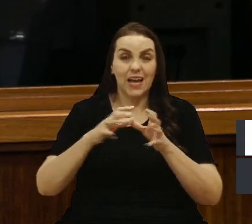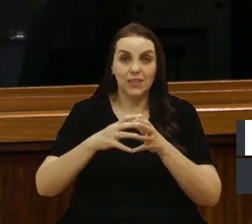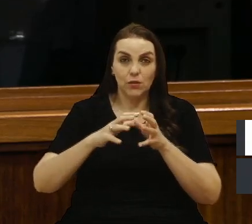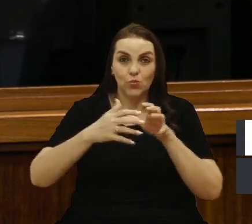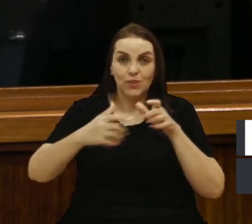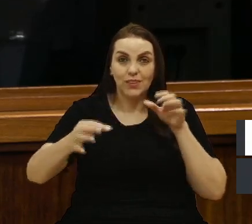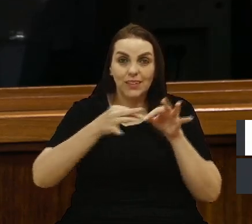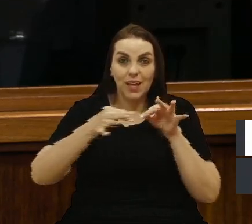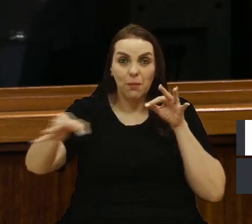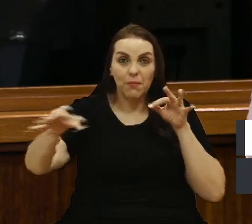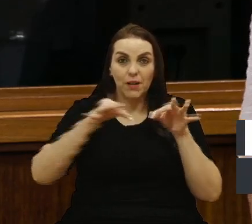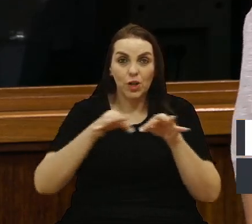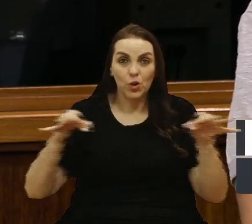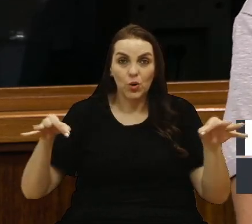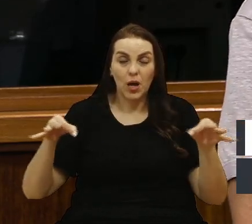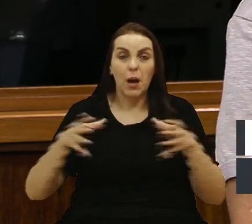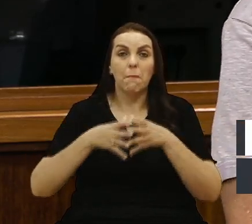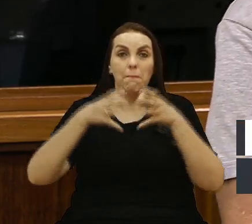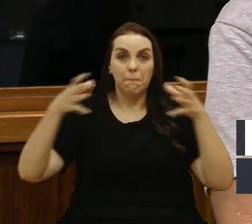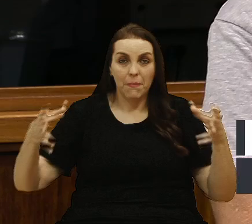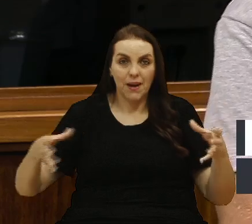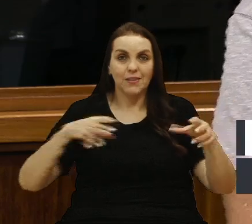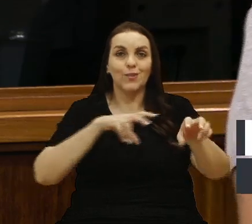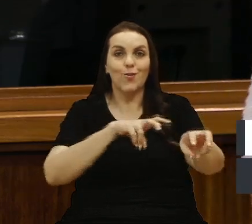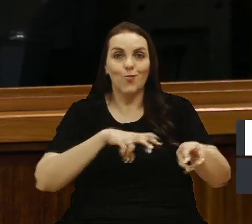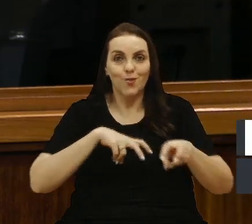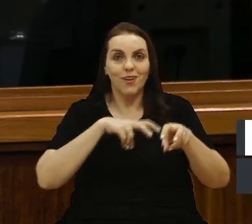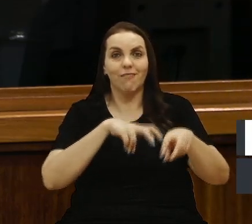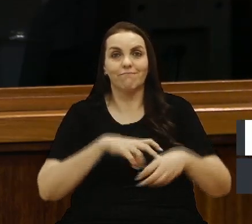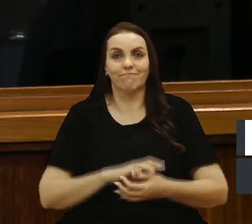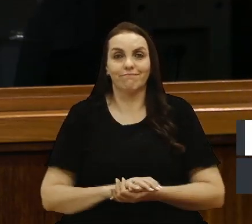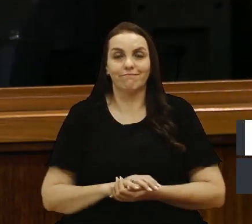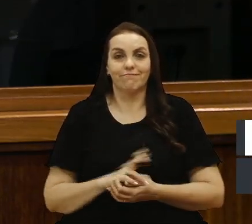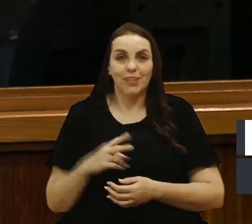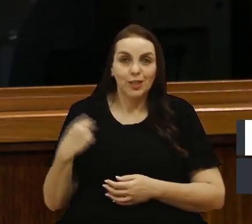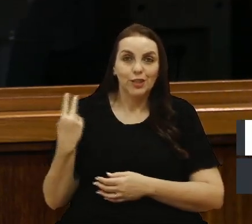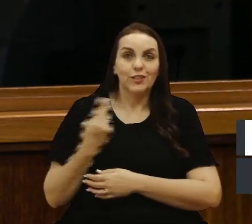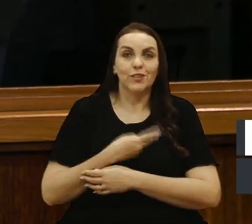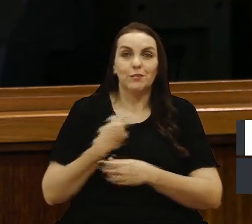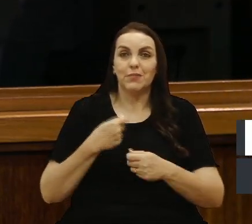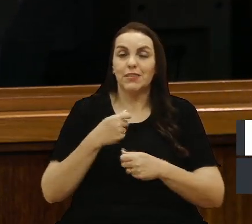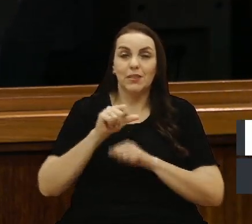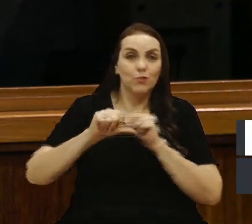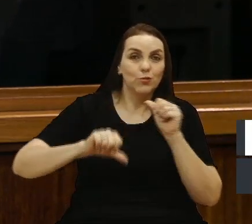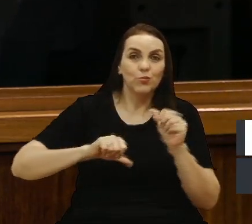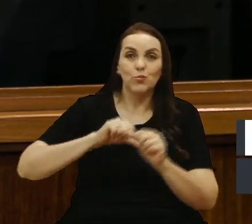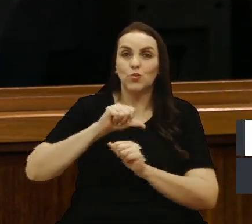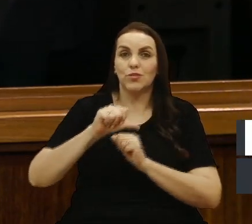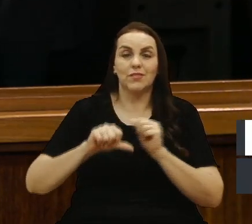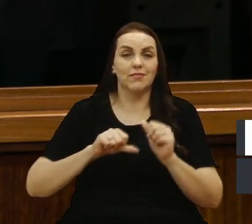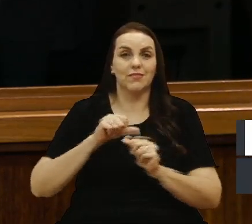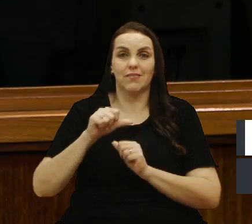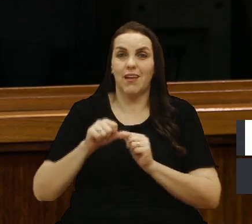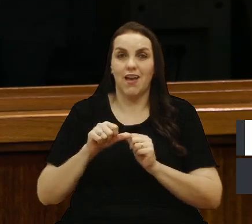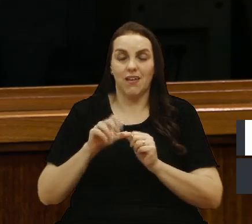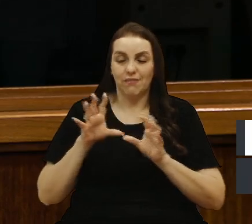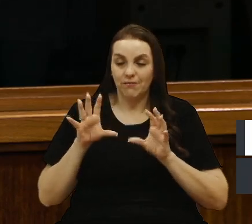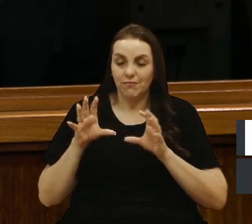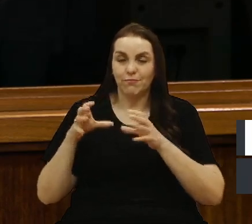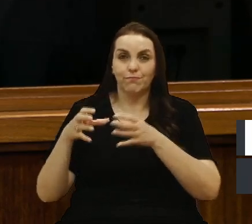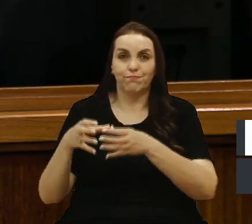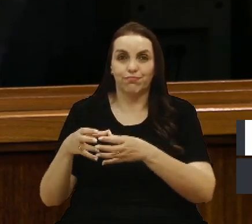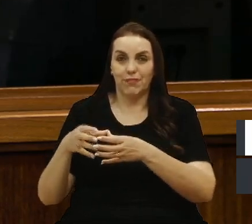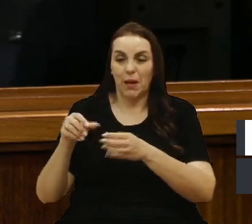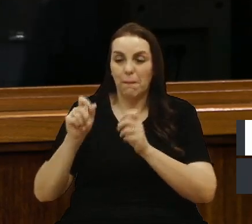da cidade, ele é muito maior na área rural. E nós precisamos mudar um pouco essa concentração